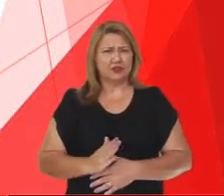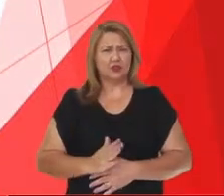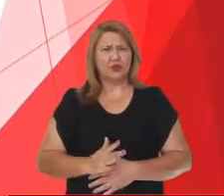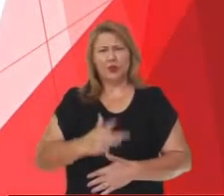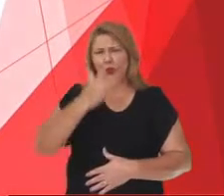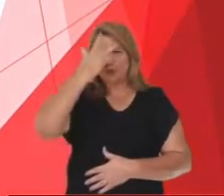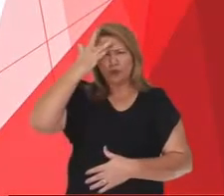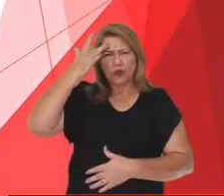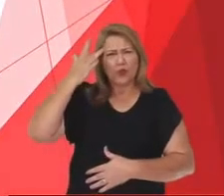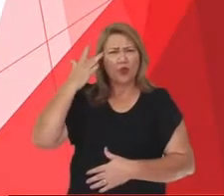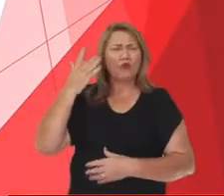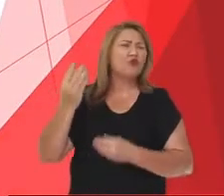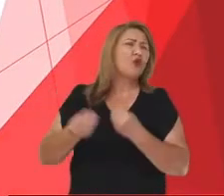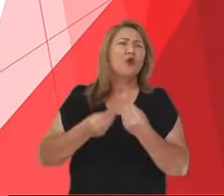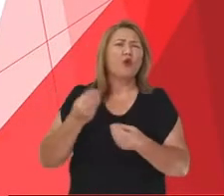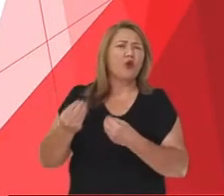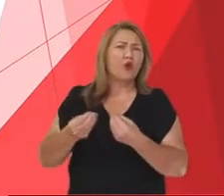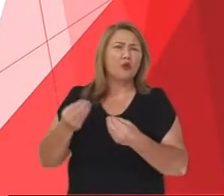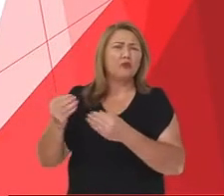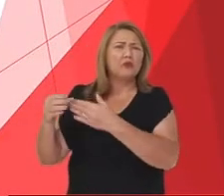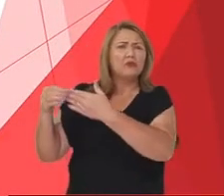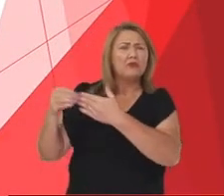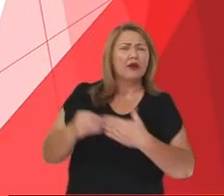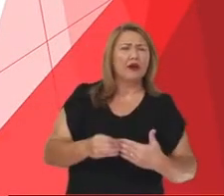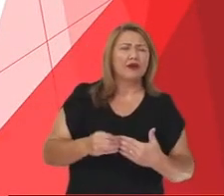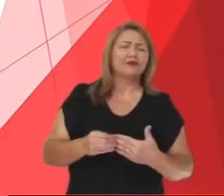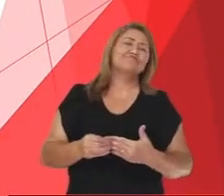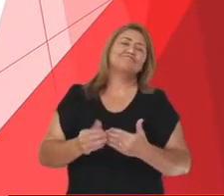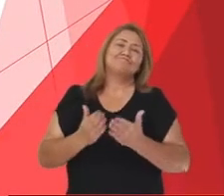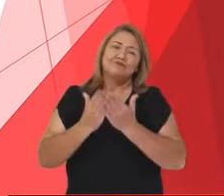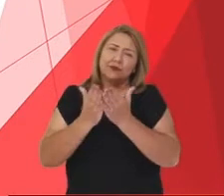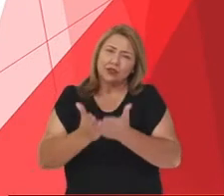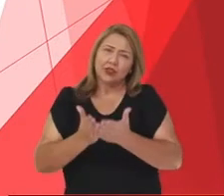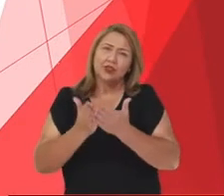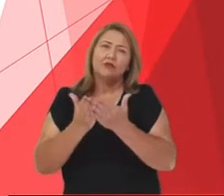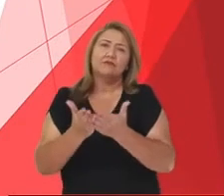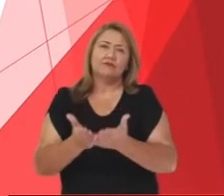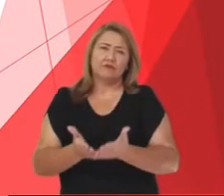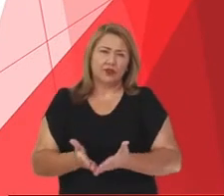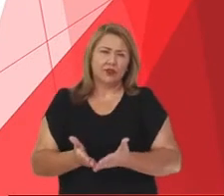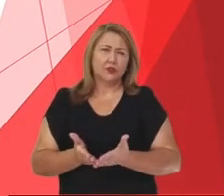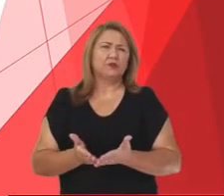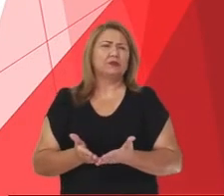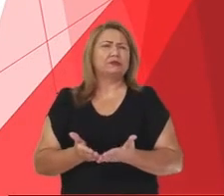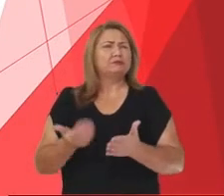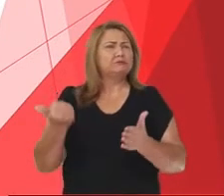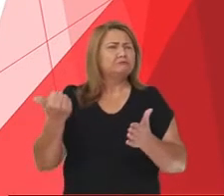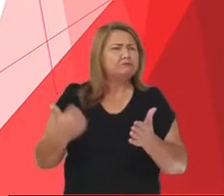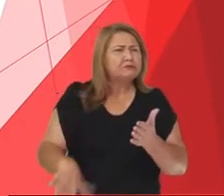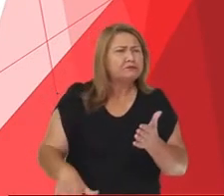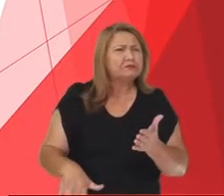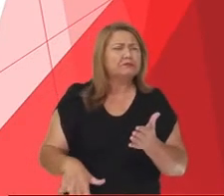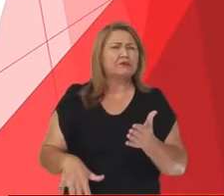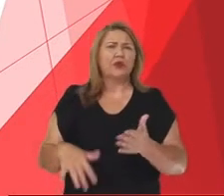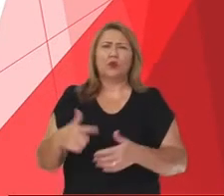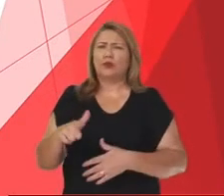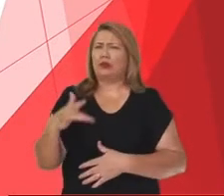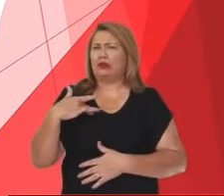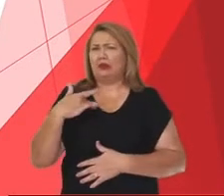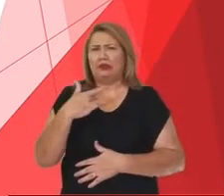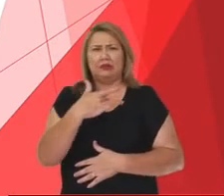galera vinha em condições subhumanas, em navios negreiros, extremamente